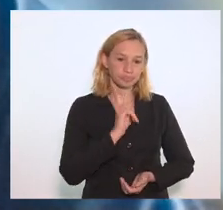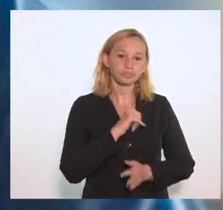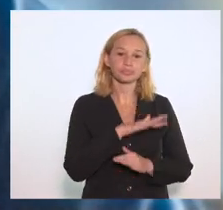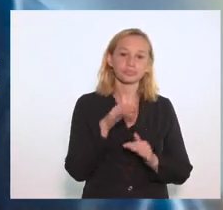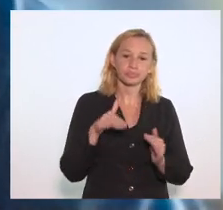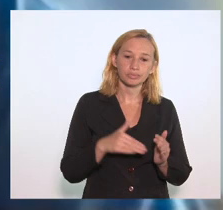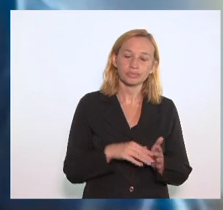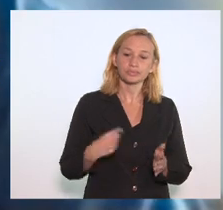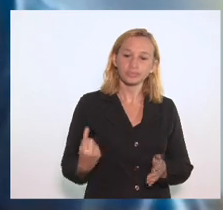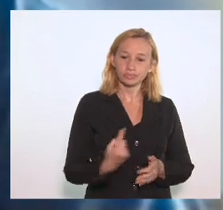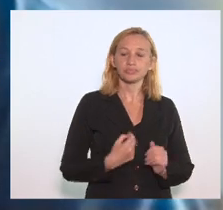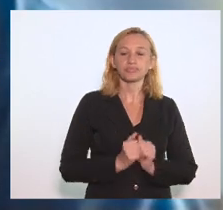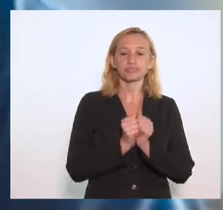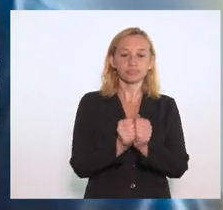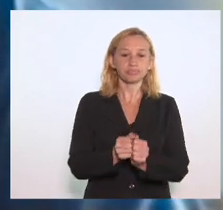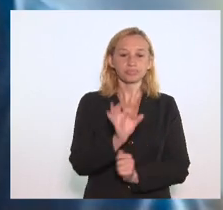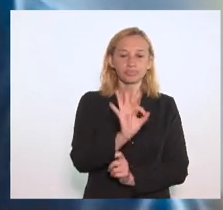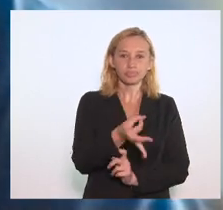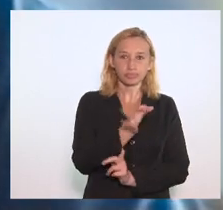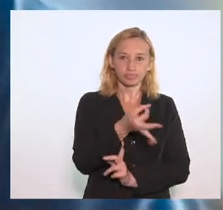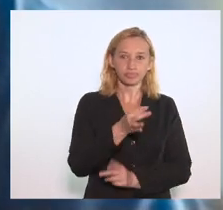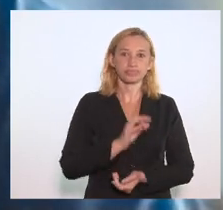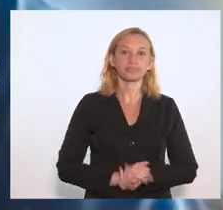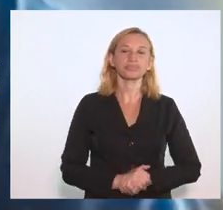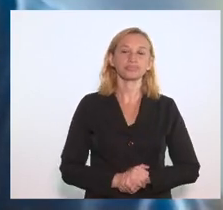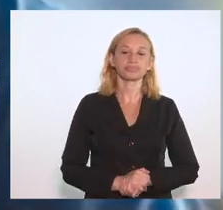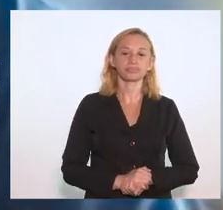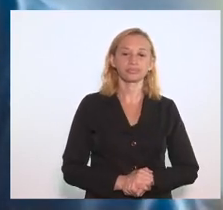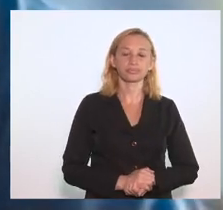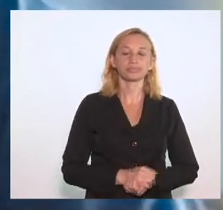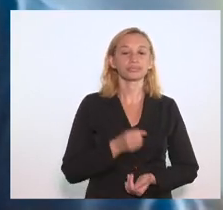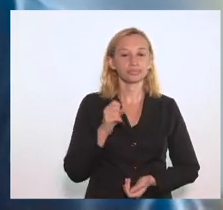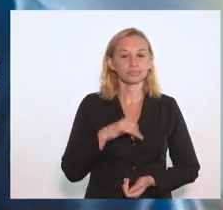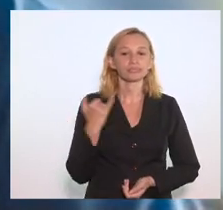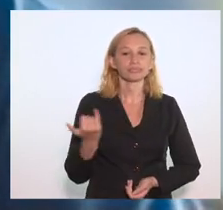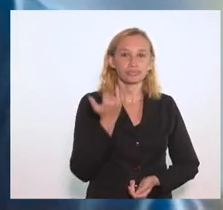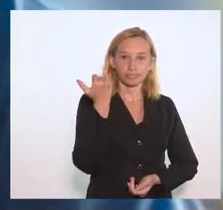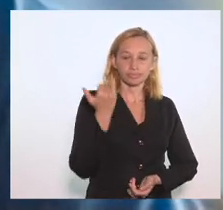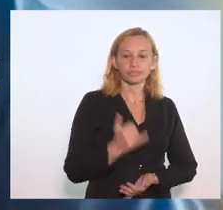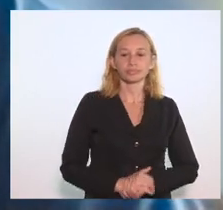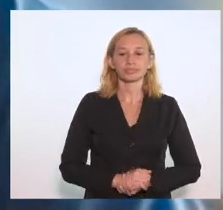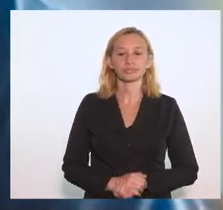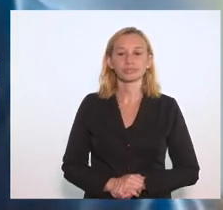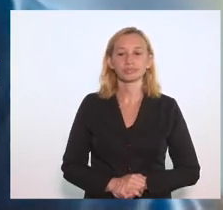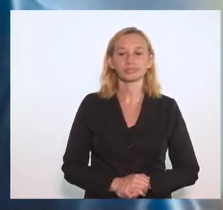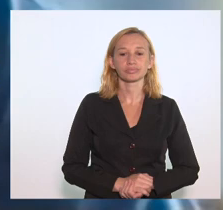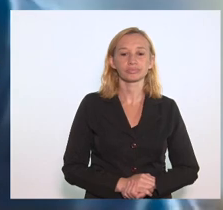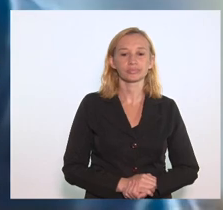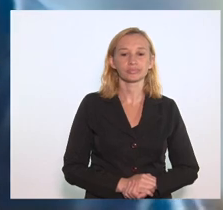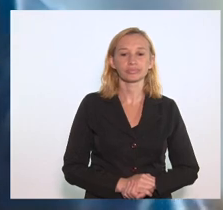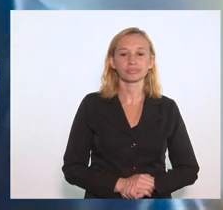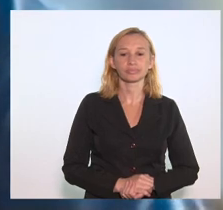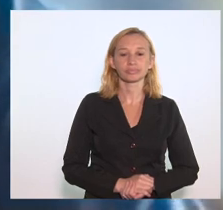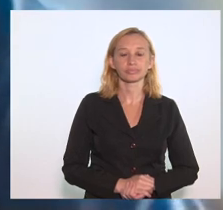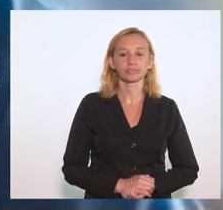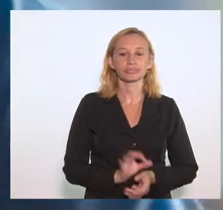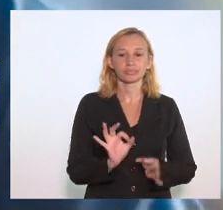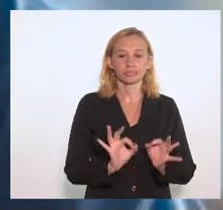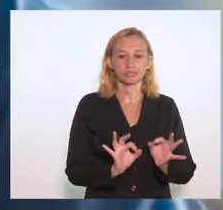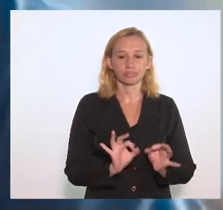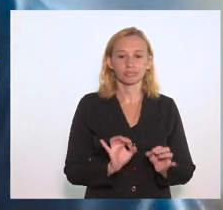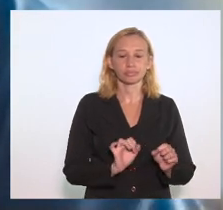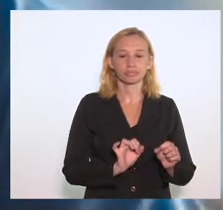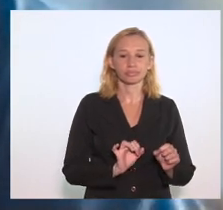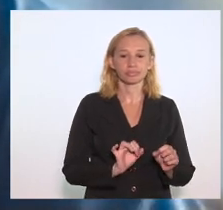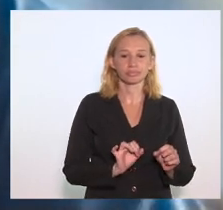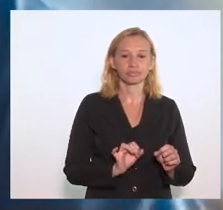todos nós, eu tenho certeza que será de suma importância a execução desse programa de trabalho para